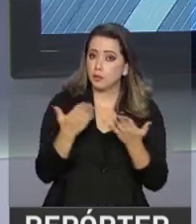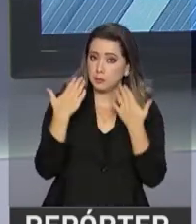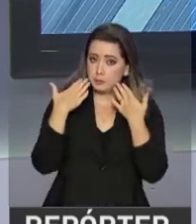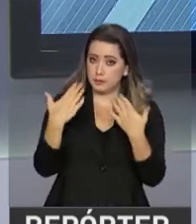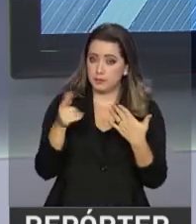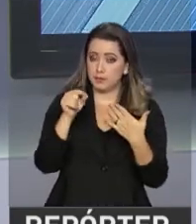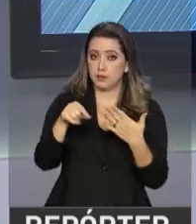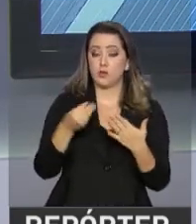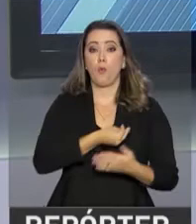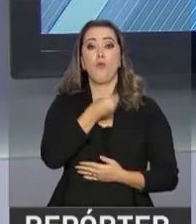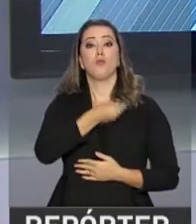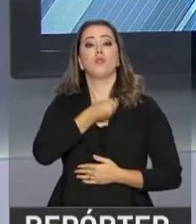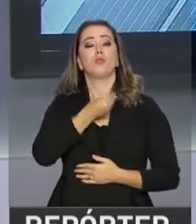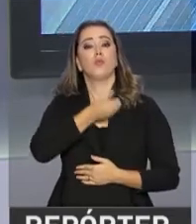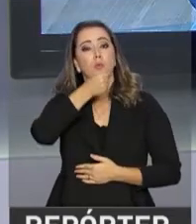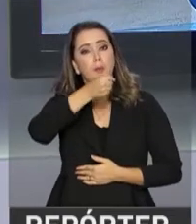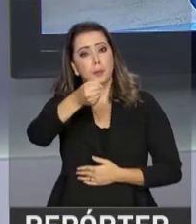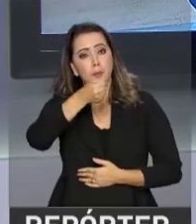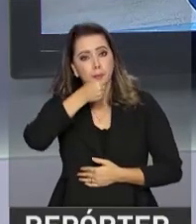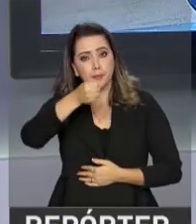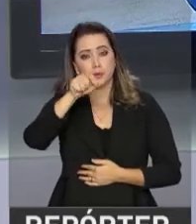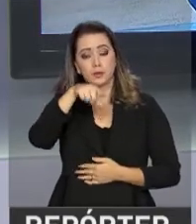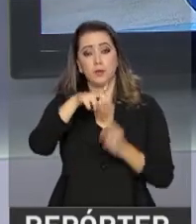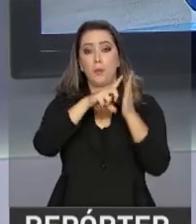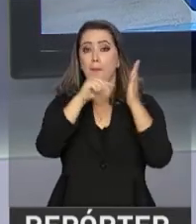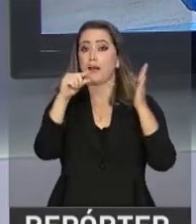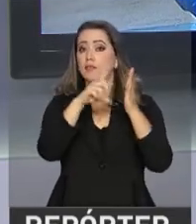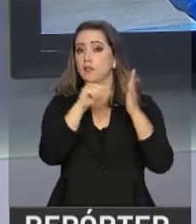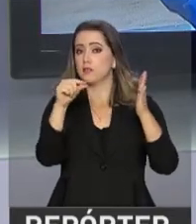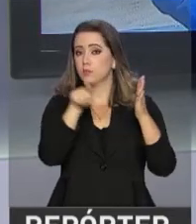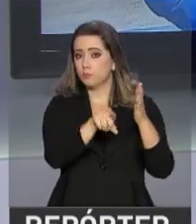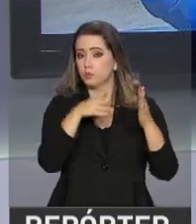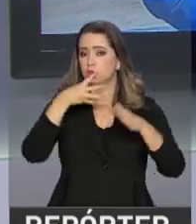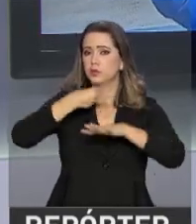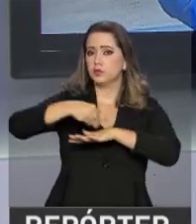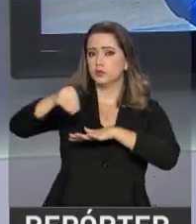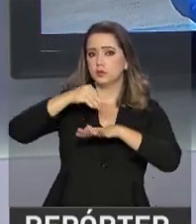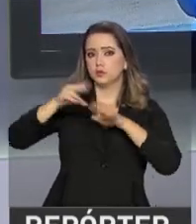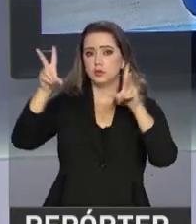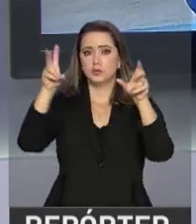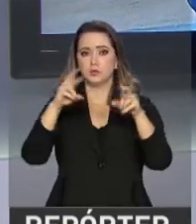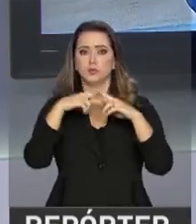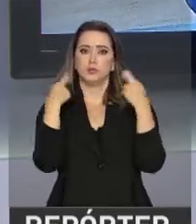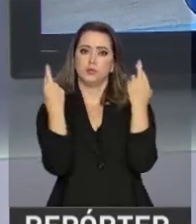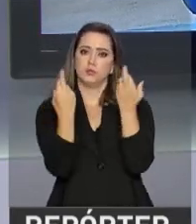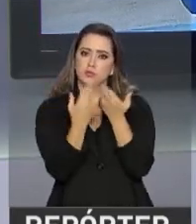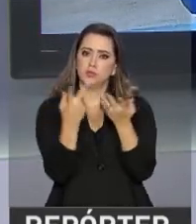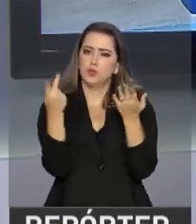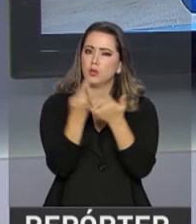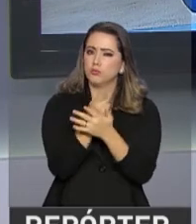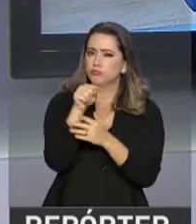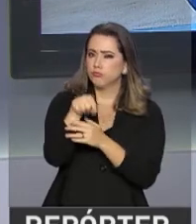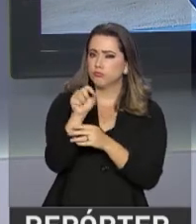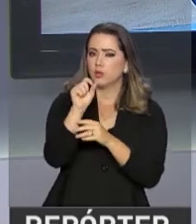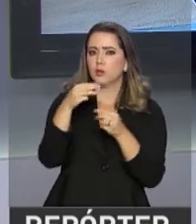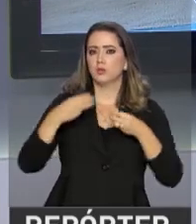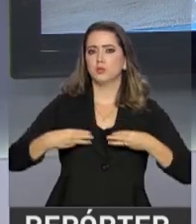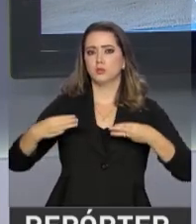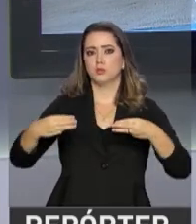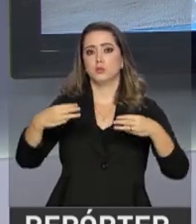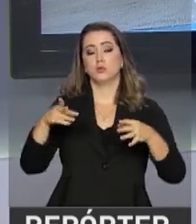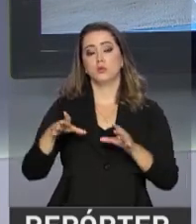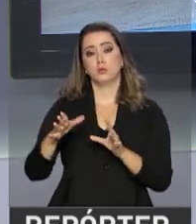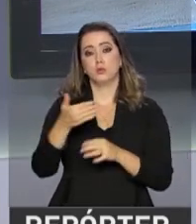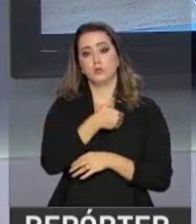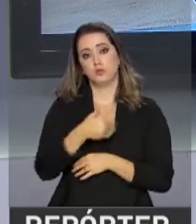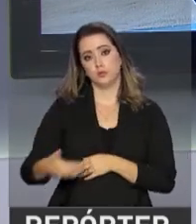conversando ao vivo com o repórter joão pedro neto está no palácio do planalto e tem informações sobre uma reunião realizada agora há pouco entre